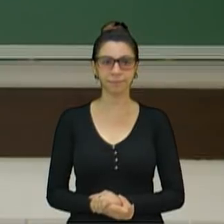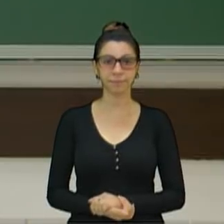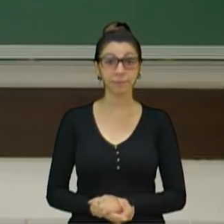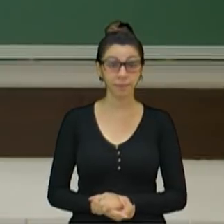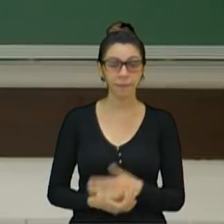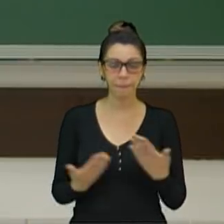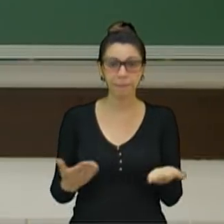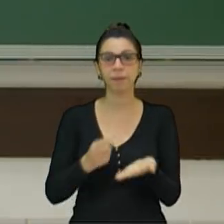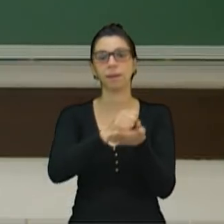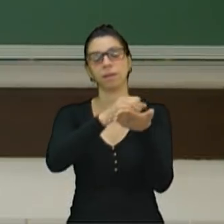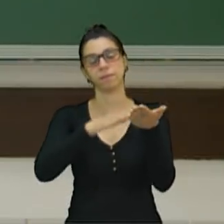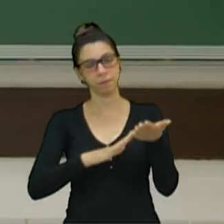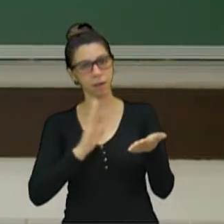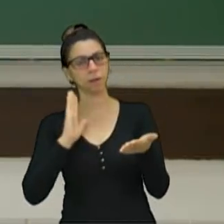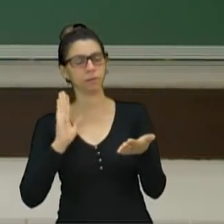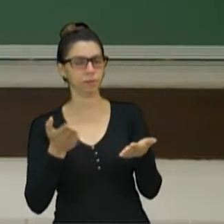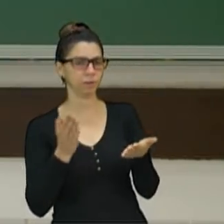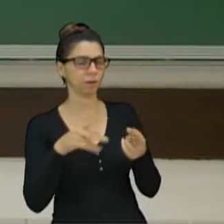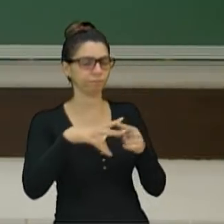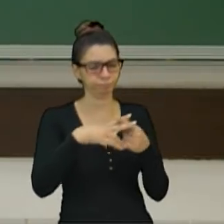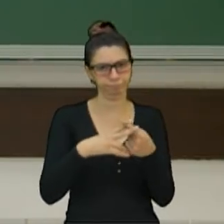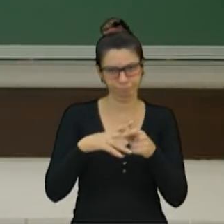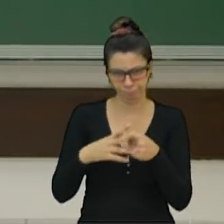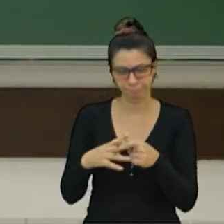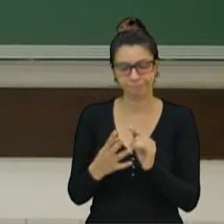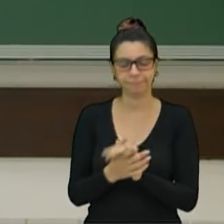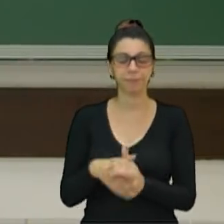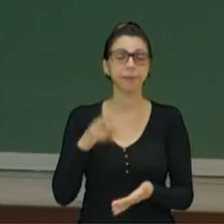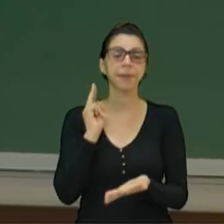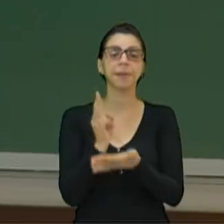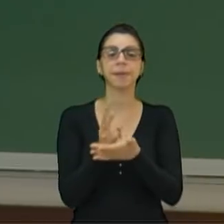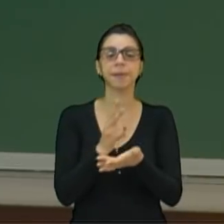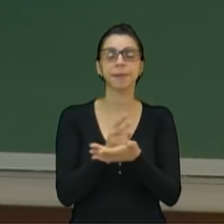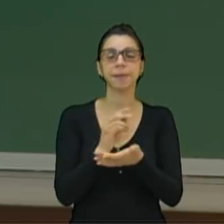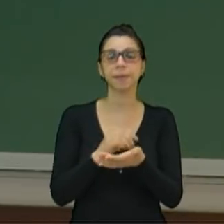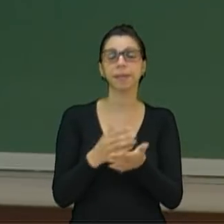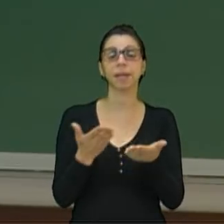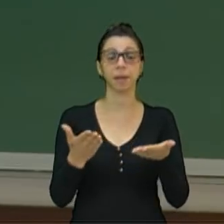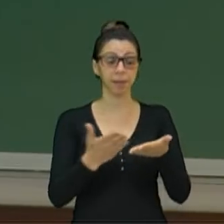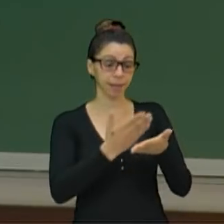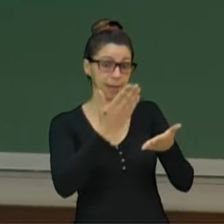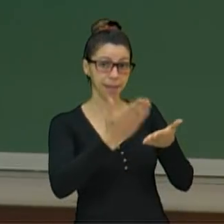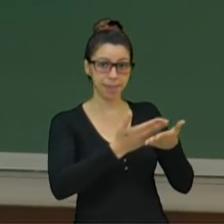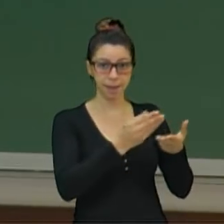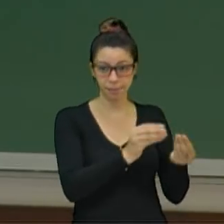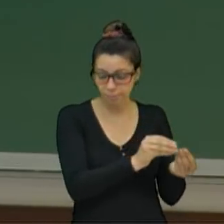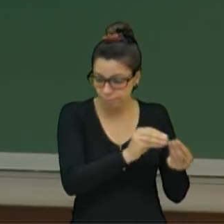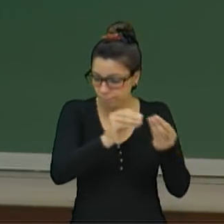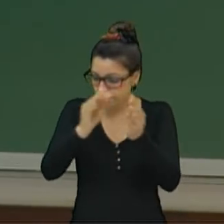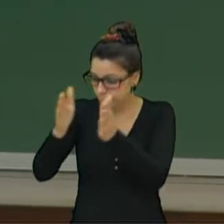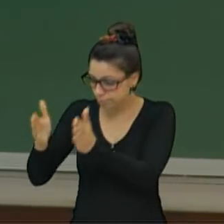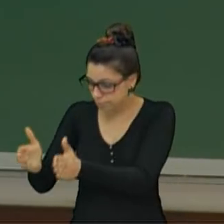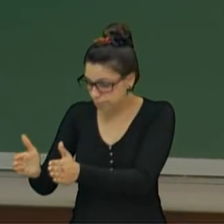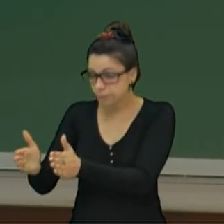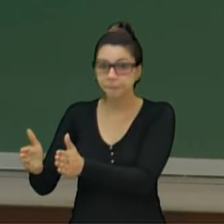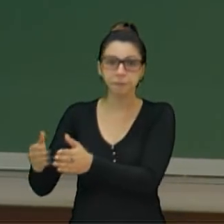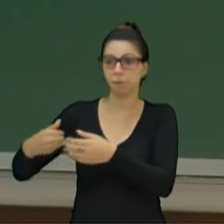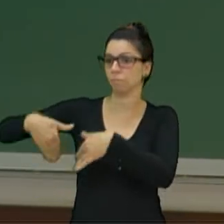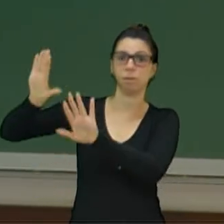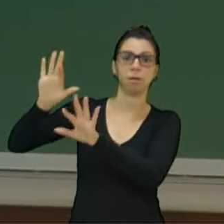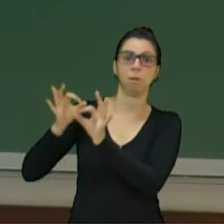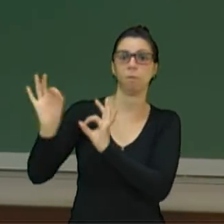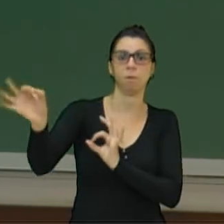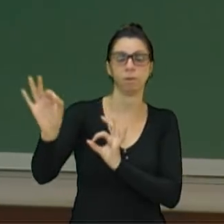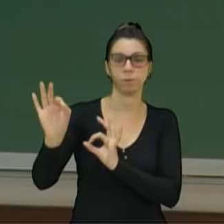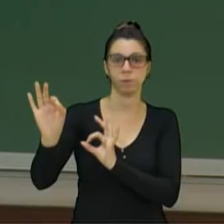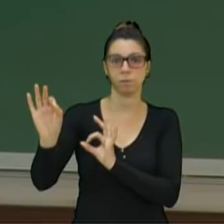Atividade corrigida, sempre falo isso. Deixa o caderno de lado, nada de jogar ele lá longe. Ai, não vou mais ver esse caderno hoje. Pelo